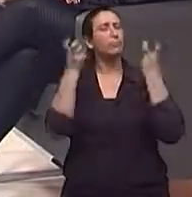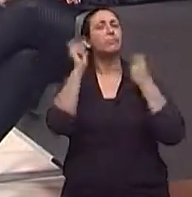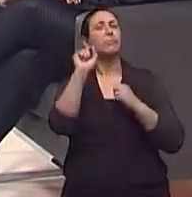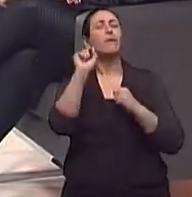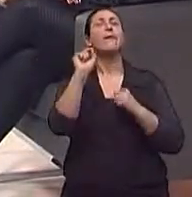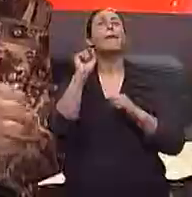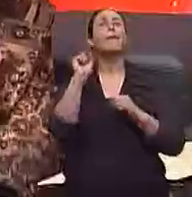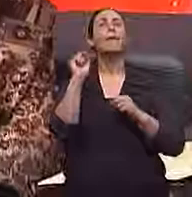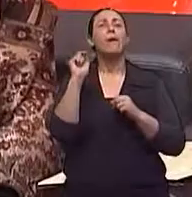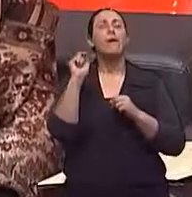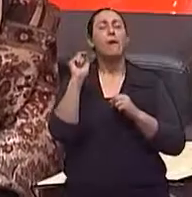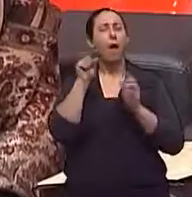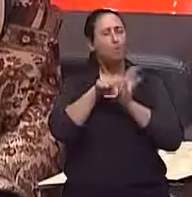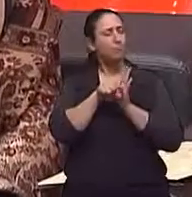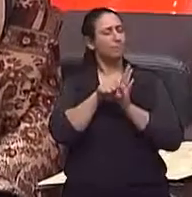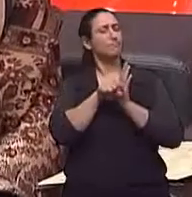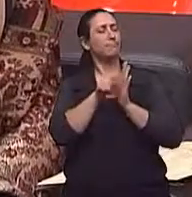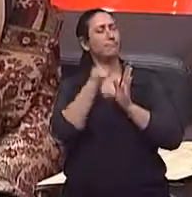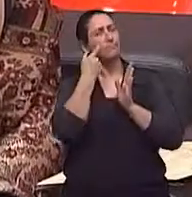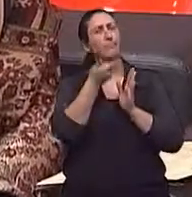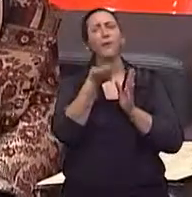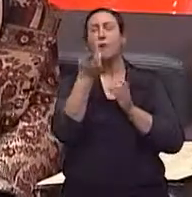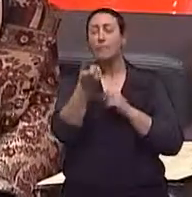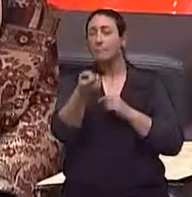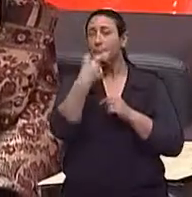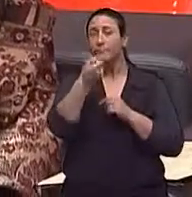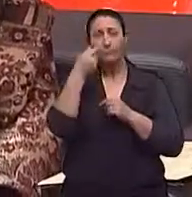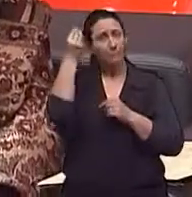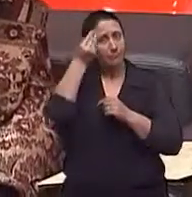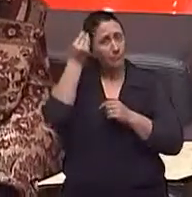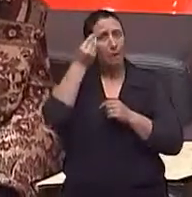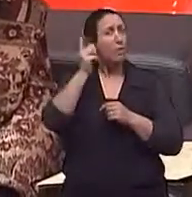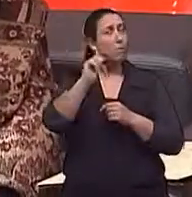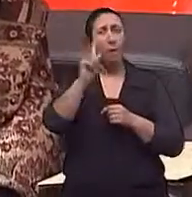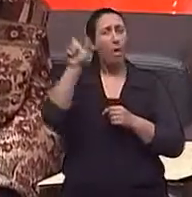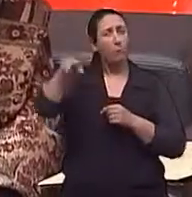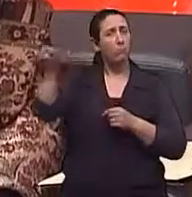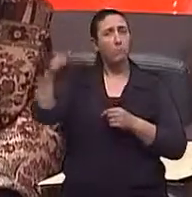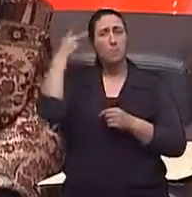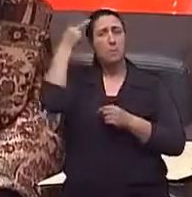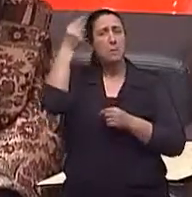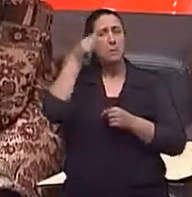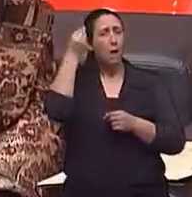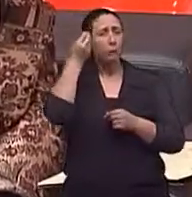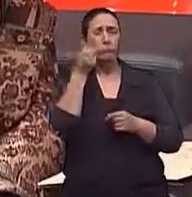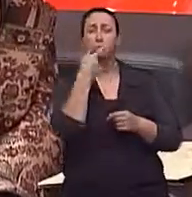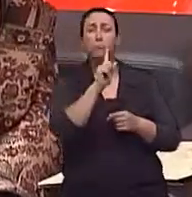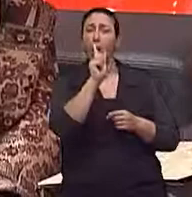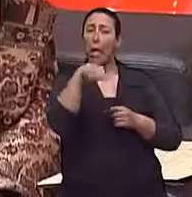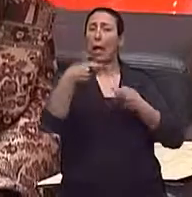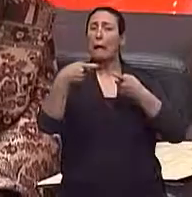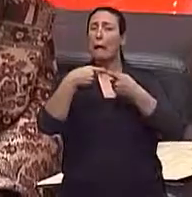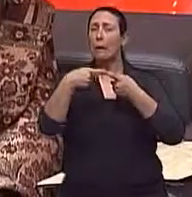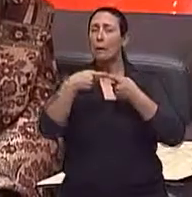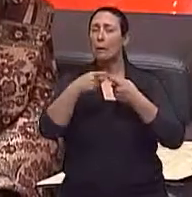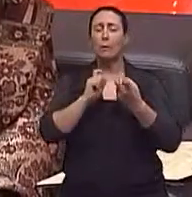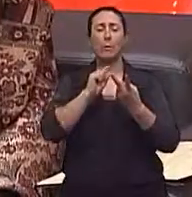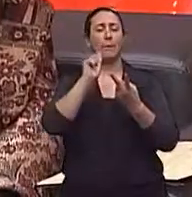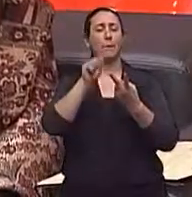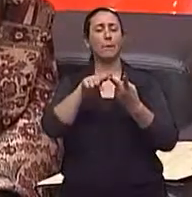mais para escreve medicamento psiquiátrico não são os psiquiatras são os clínicos Gerais